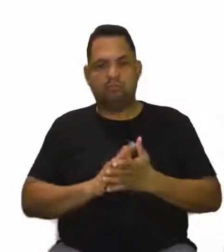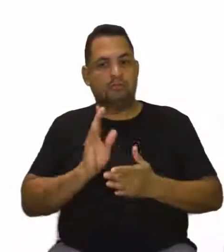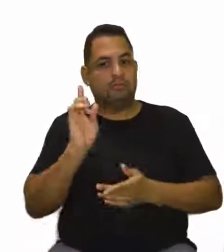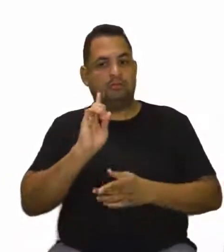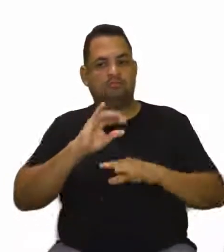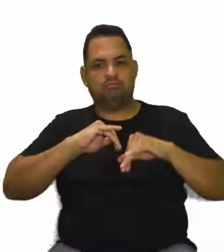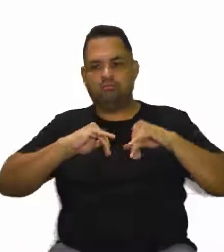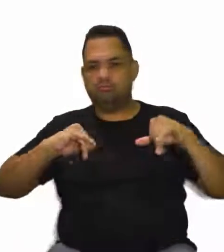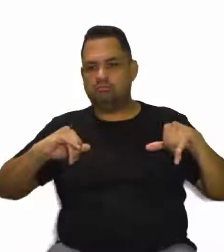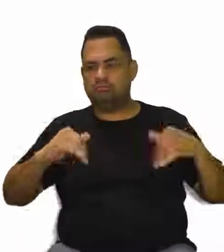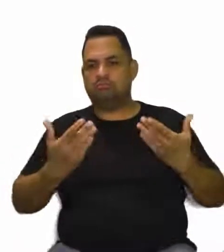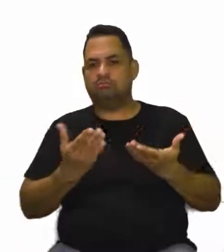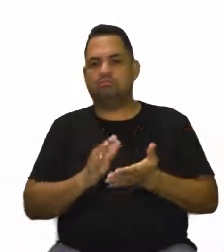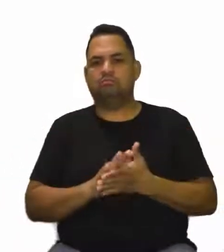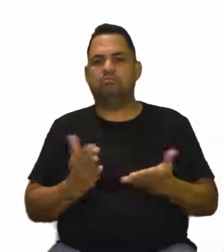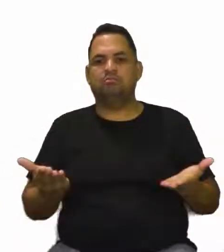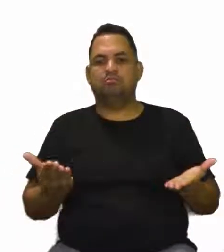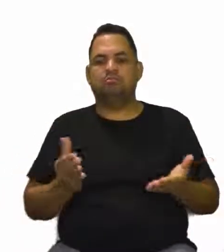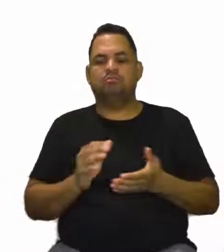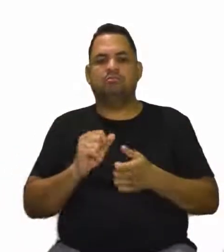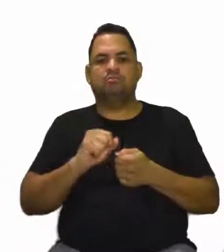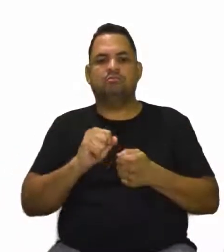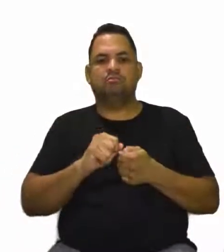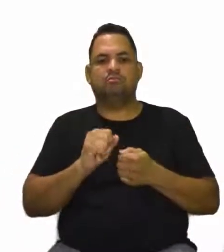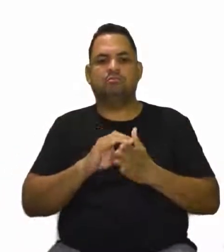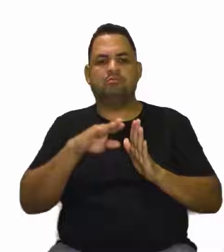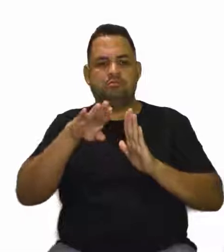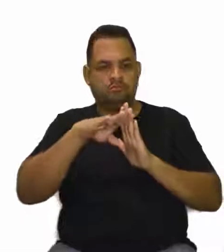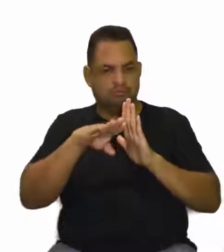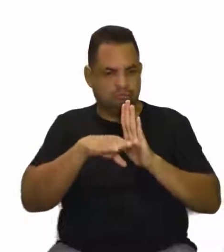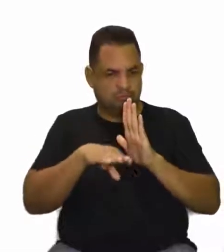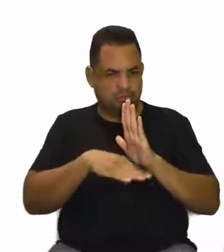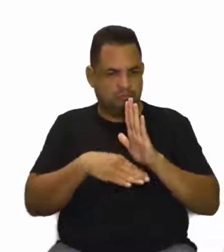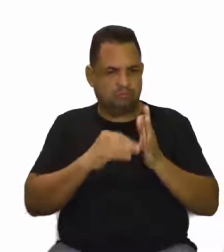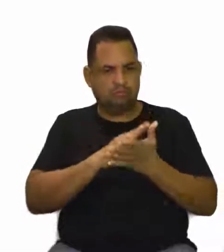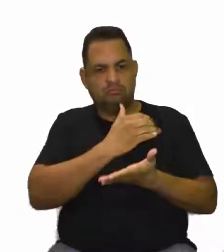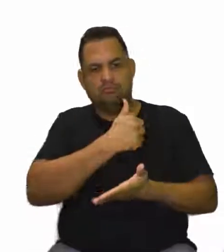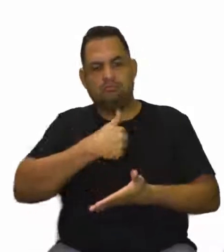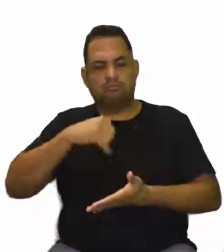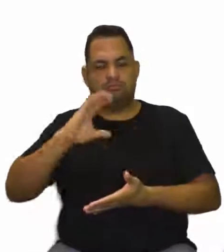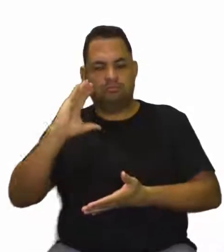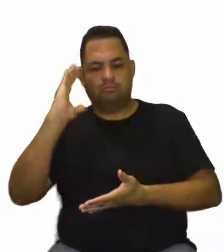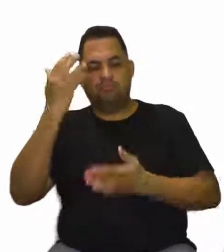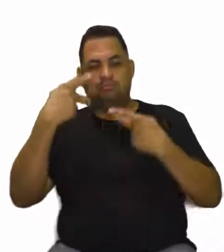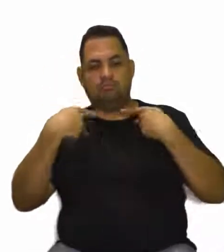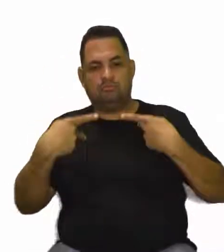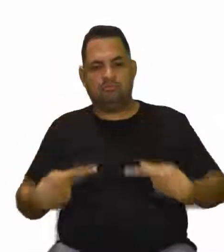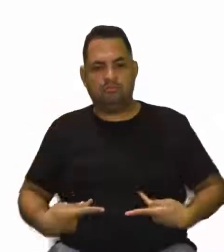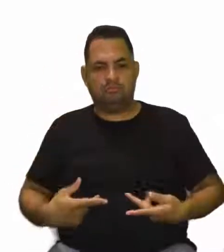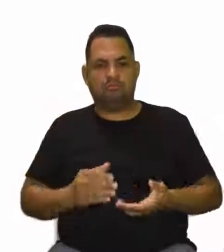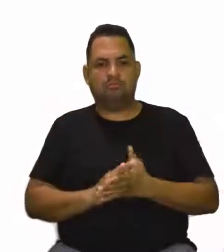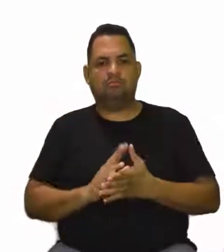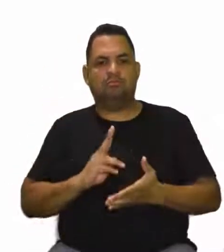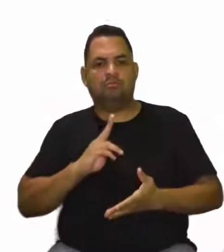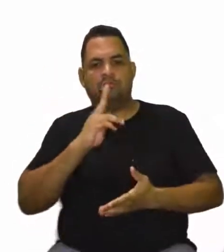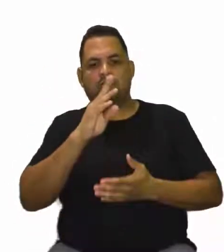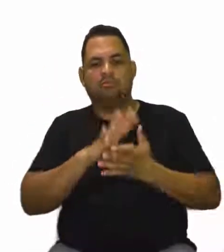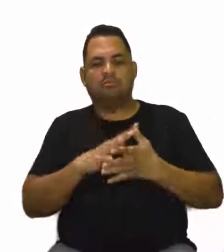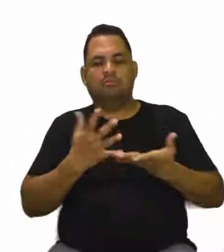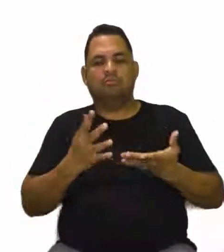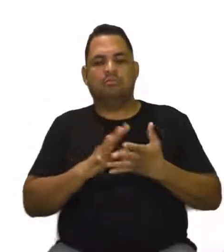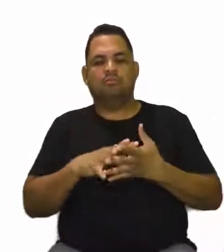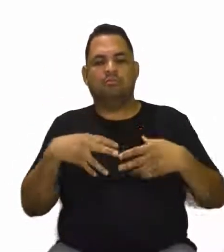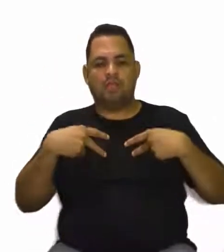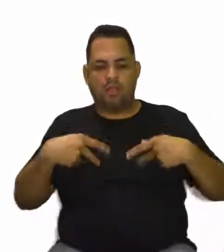isolado e ele vai fazendo checklist agora, aprimorar as capacidades físicas, fortalecer